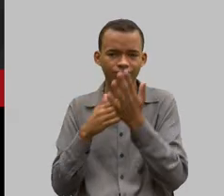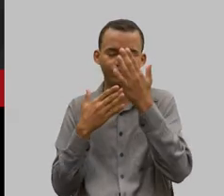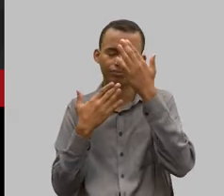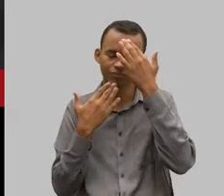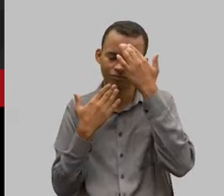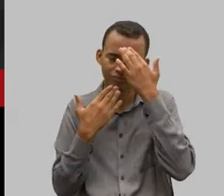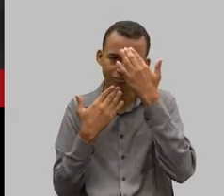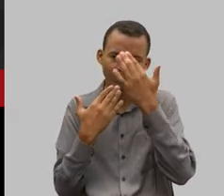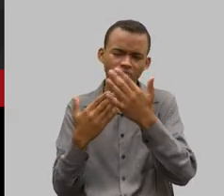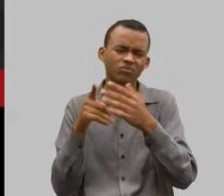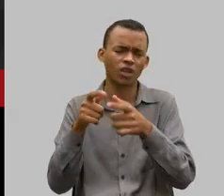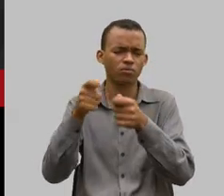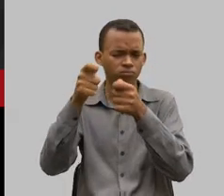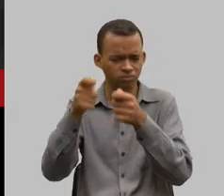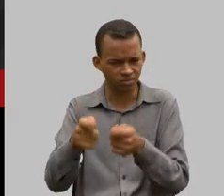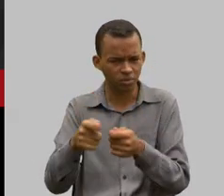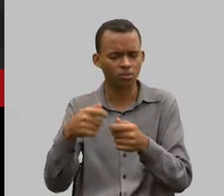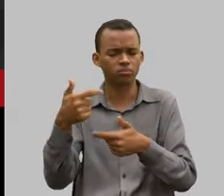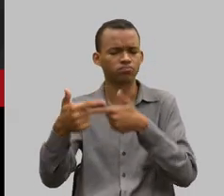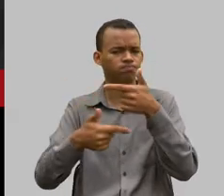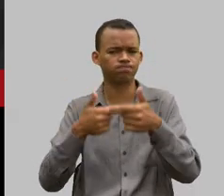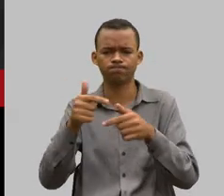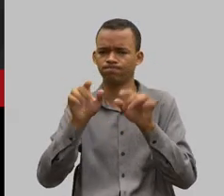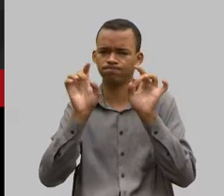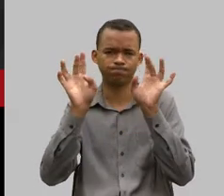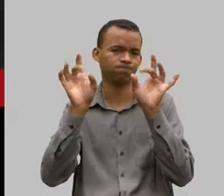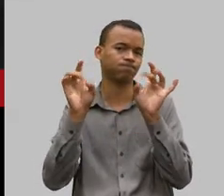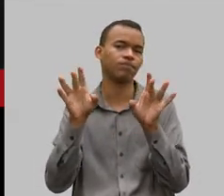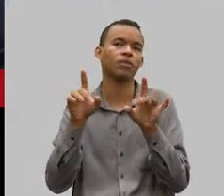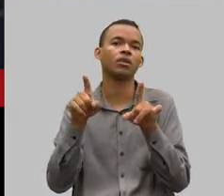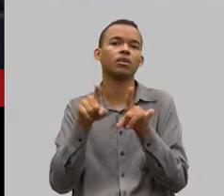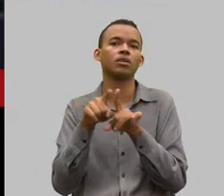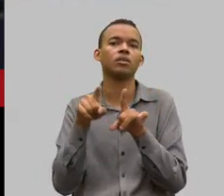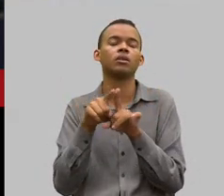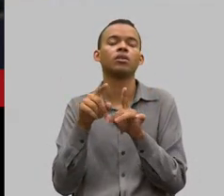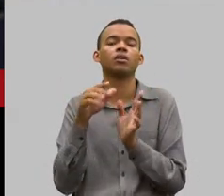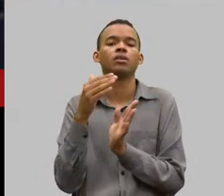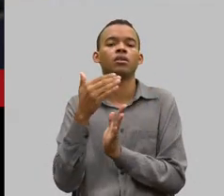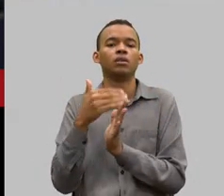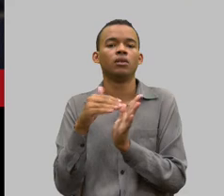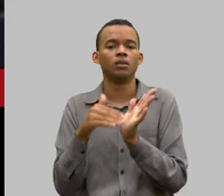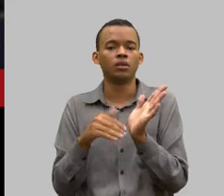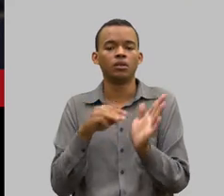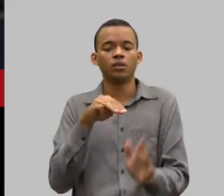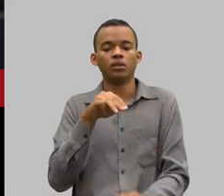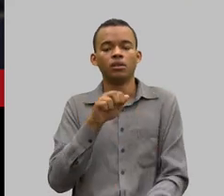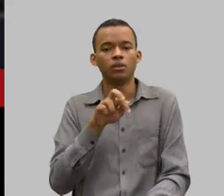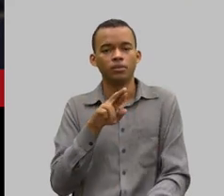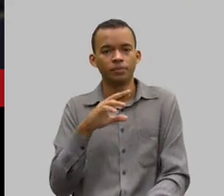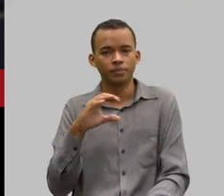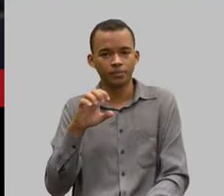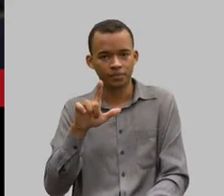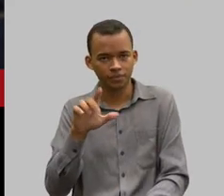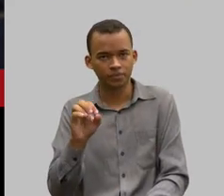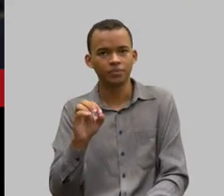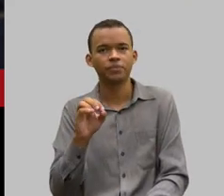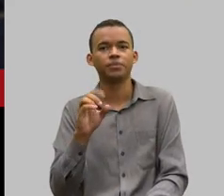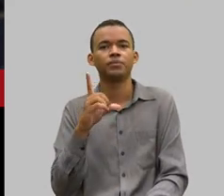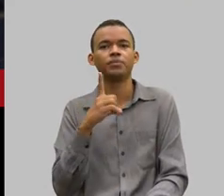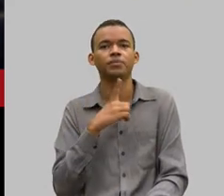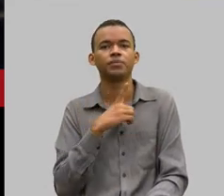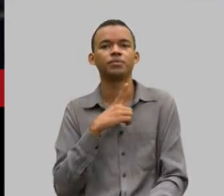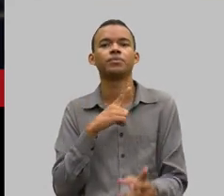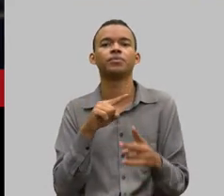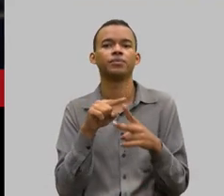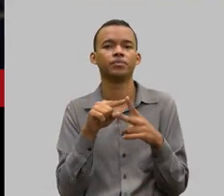trabalho brilhante o Marcelo ar e duas pautas importantes